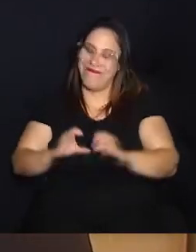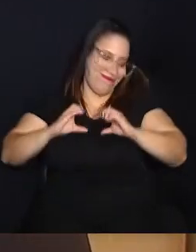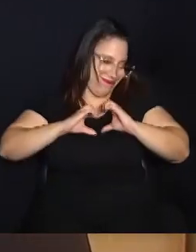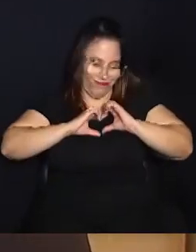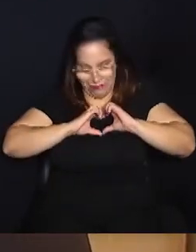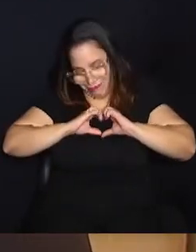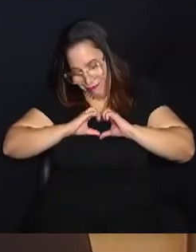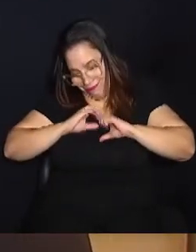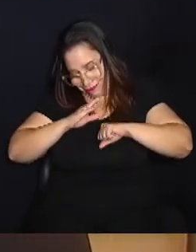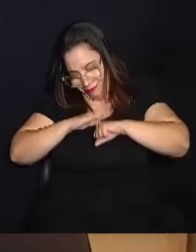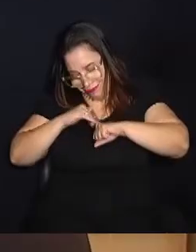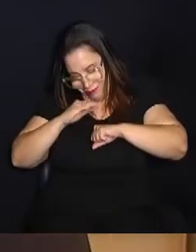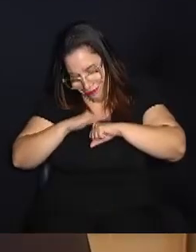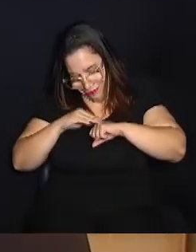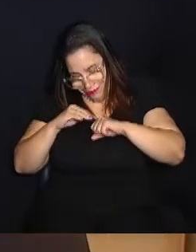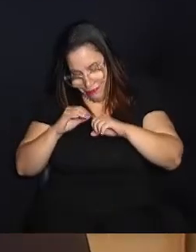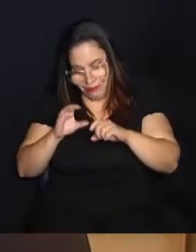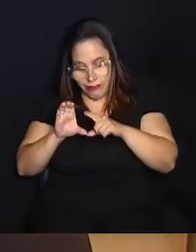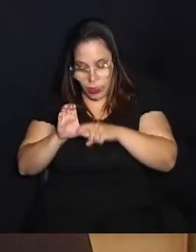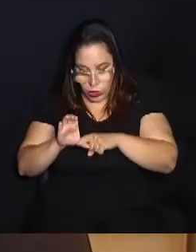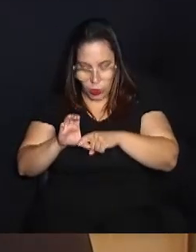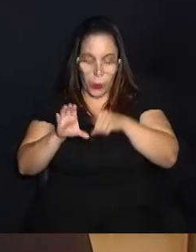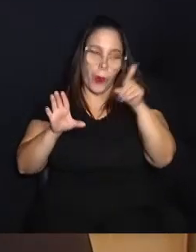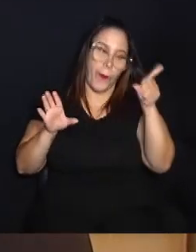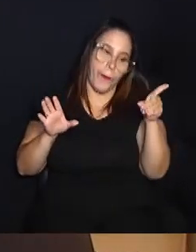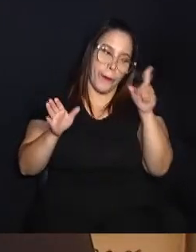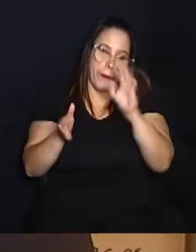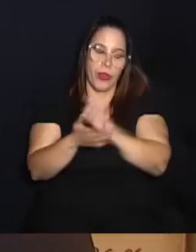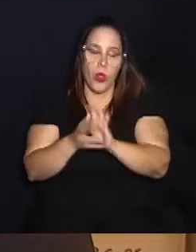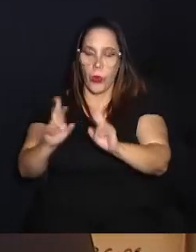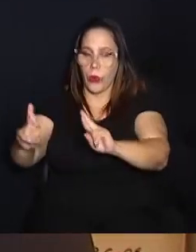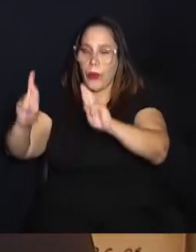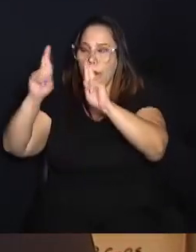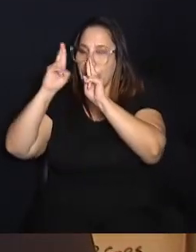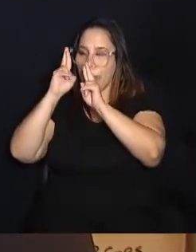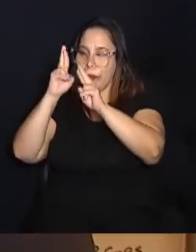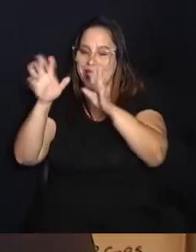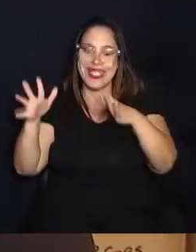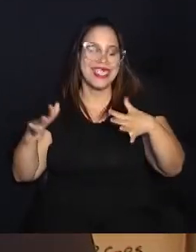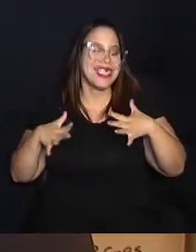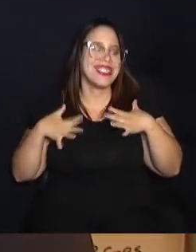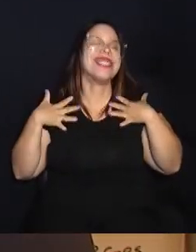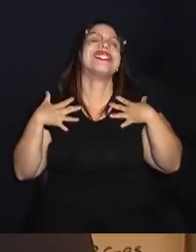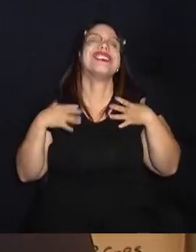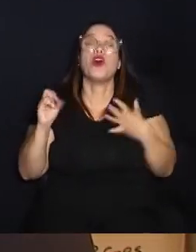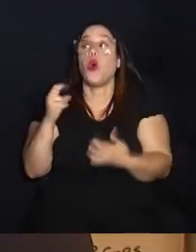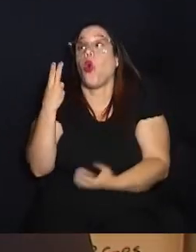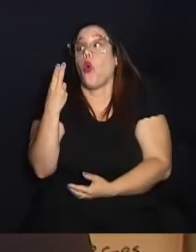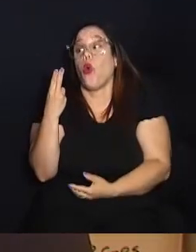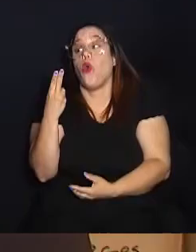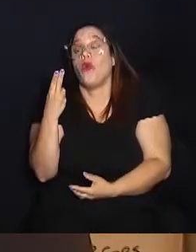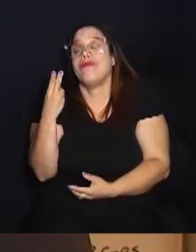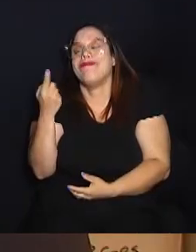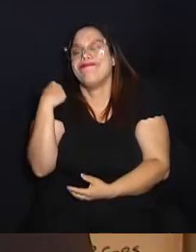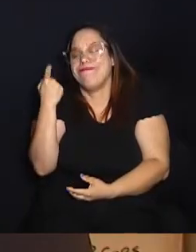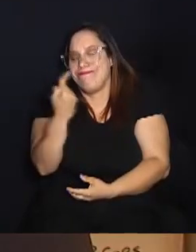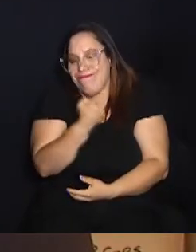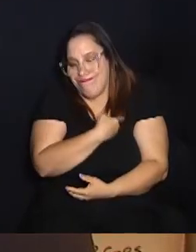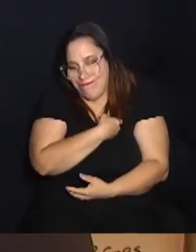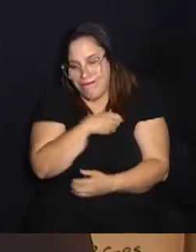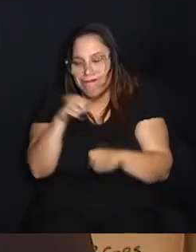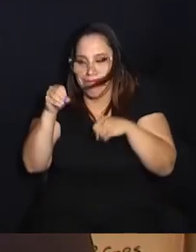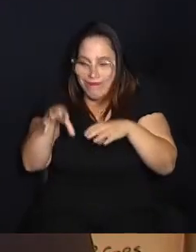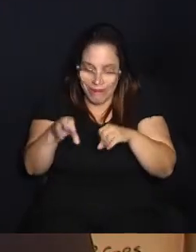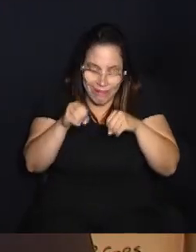da amorosidade, da utopia, da esperança, da alegria. Ou seja,